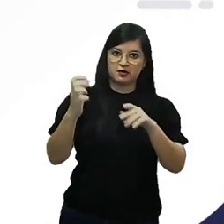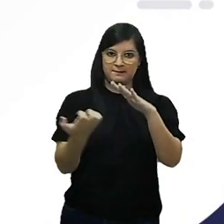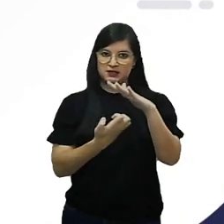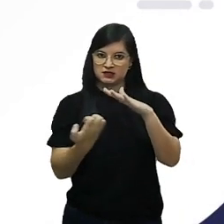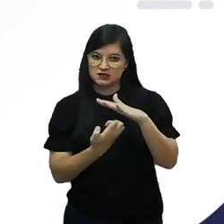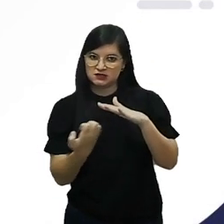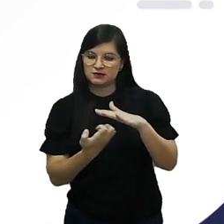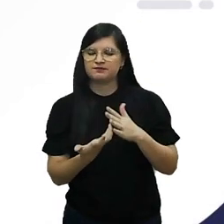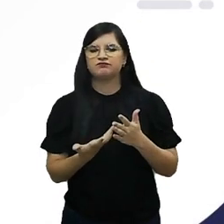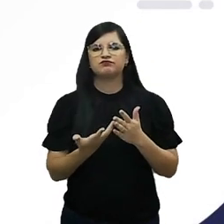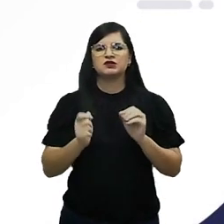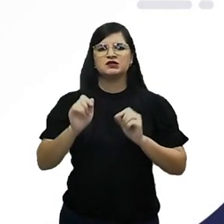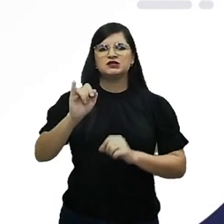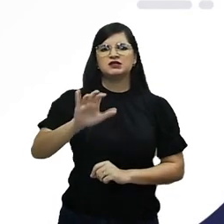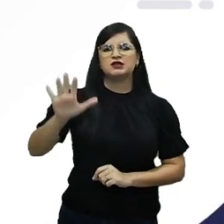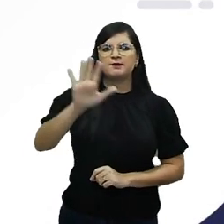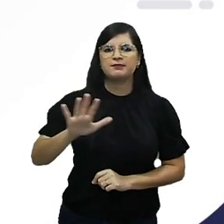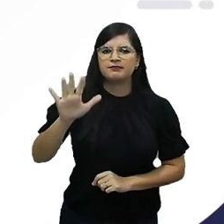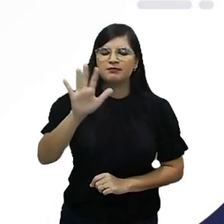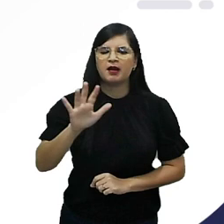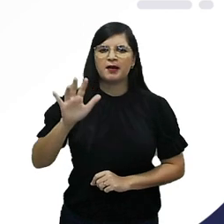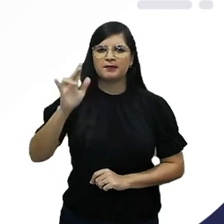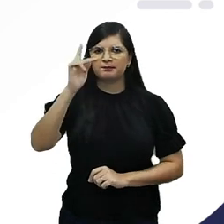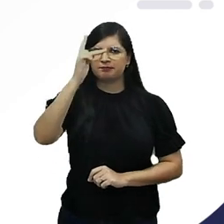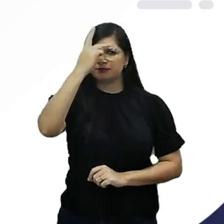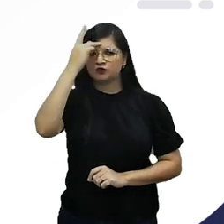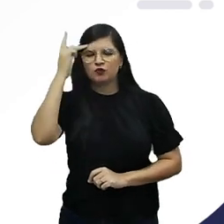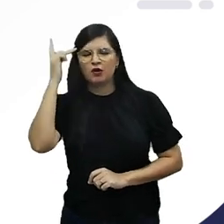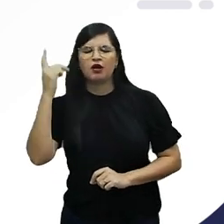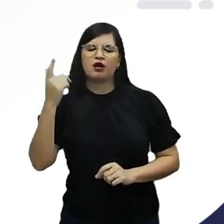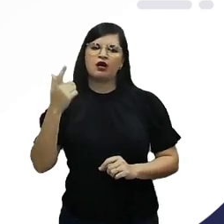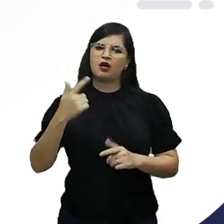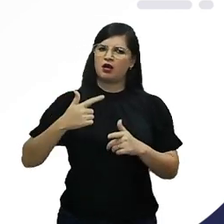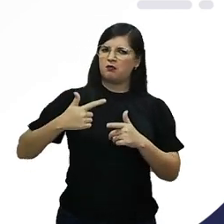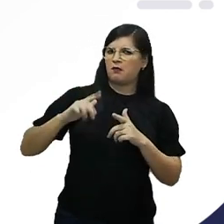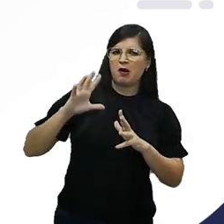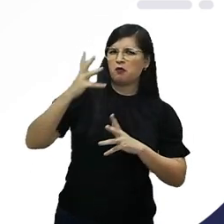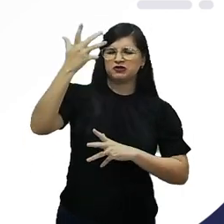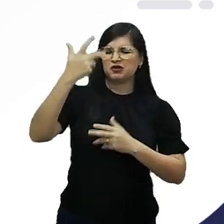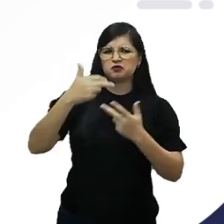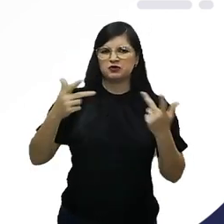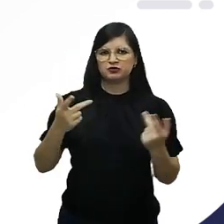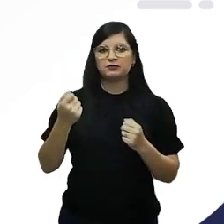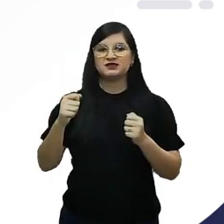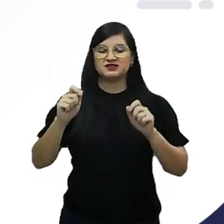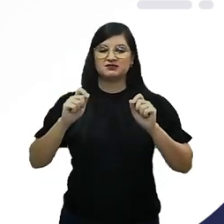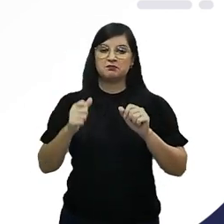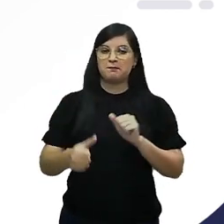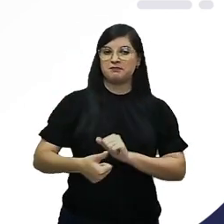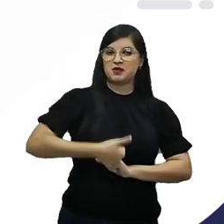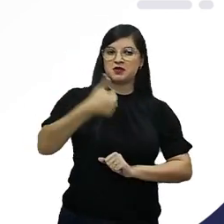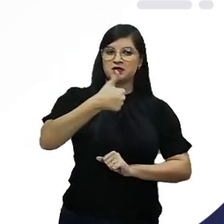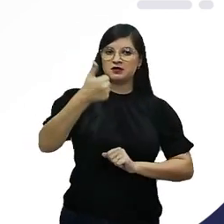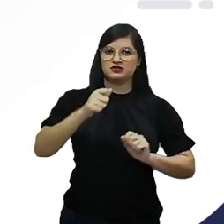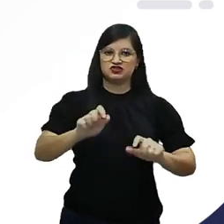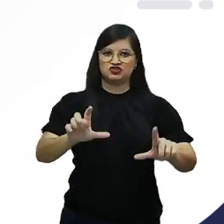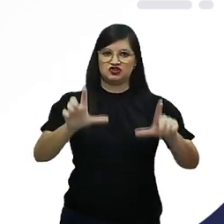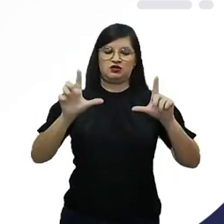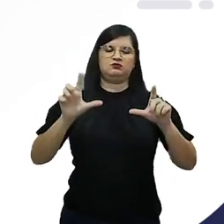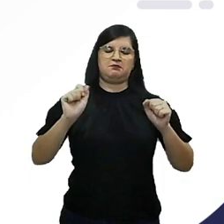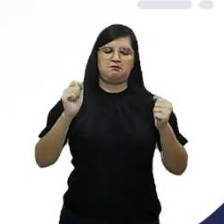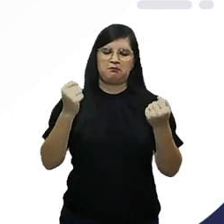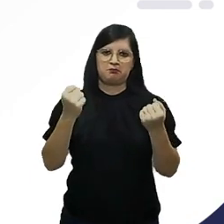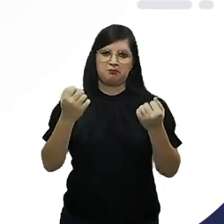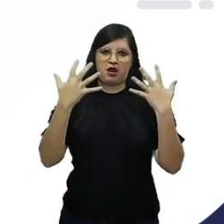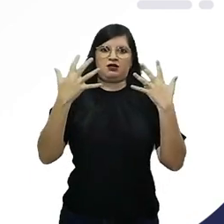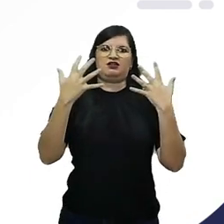ser uma imagem de alguém passando por alguma situação, mas tente destacar isso aí logo mesmo no início.